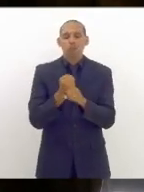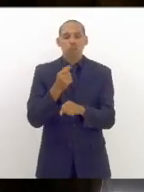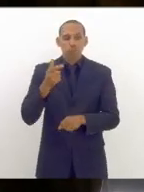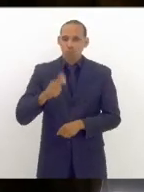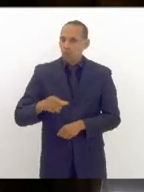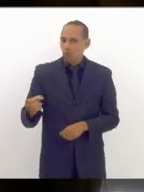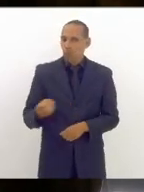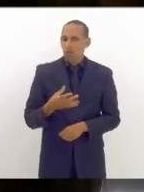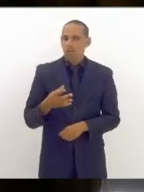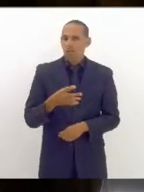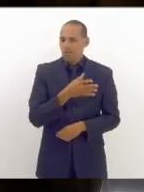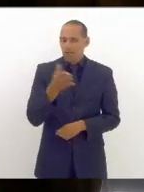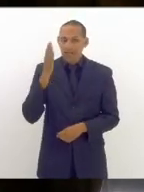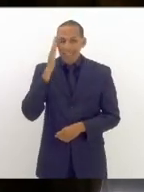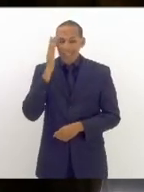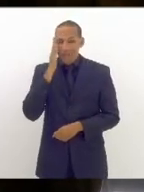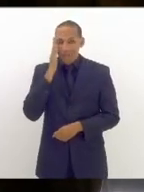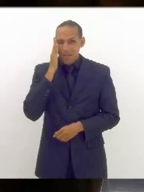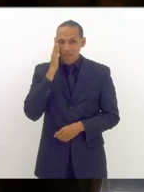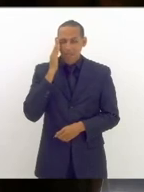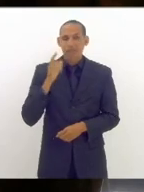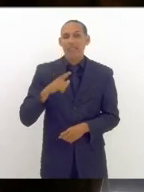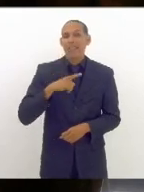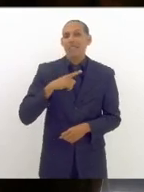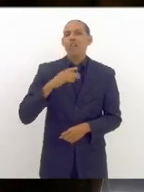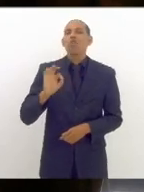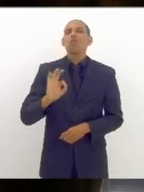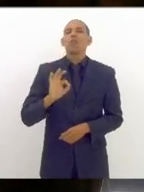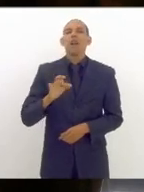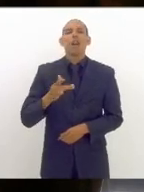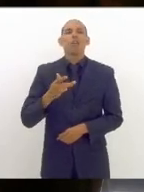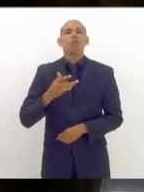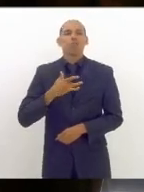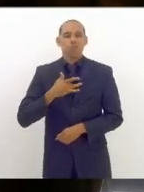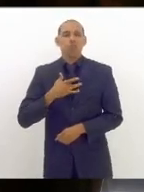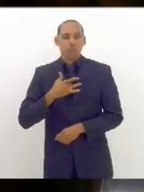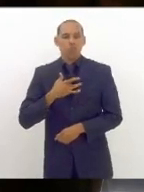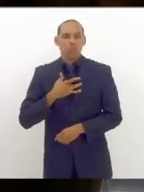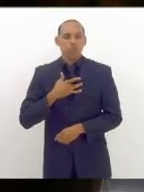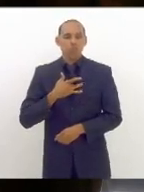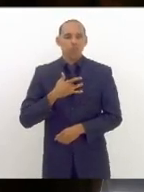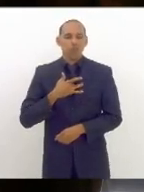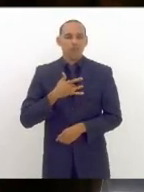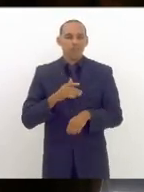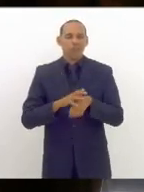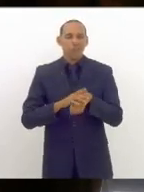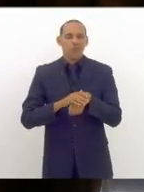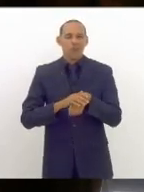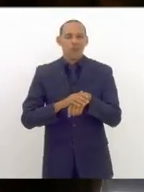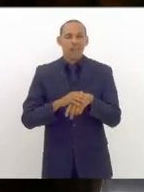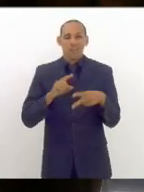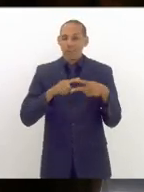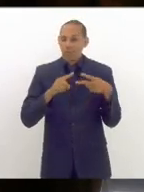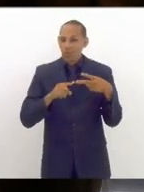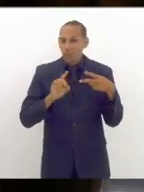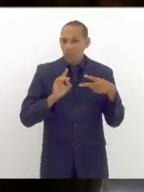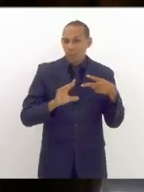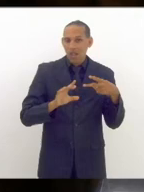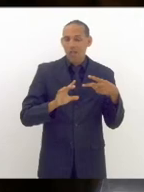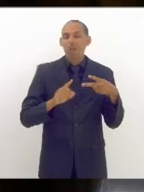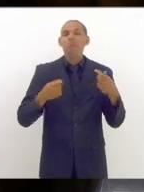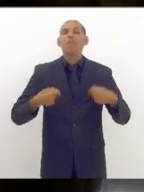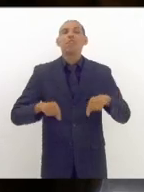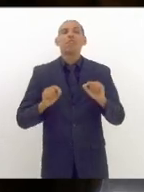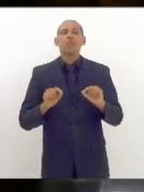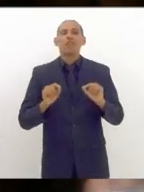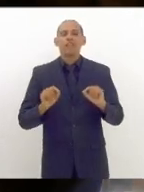vocês terem uma ideia, além da chaga da tuberculose, que a gente precisa ser enfrentada, para ficar só em duas doenças, o estado do Rio de Janeiro, se a